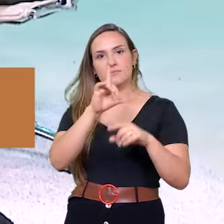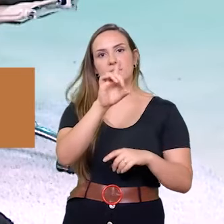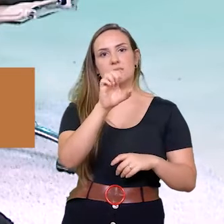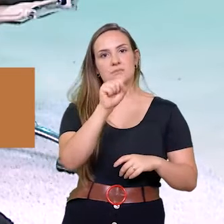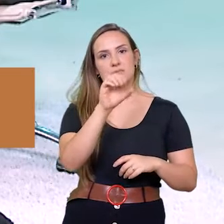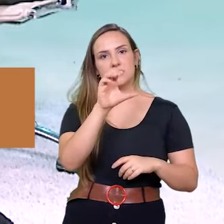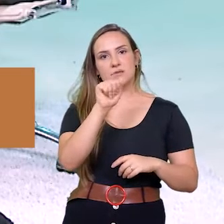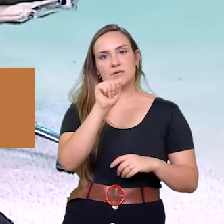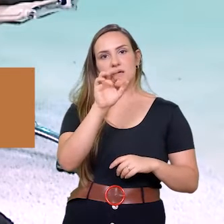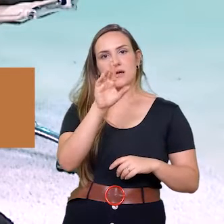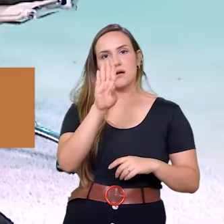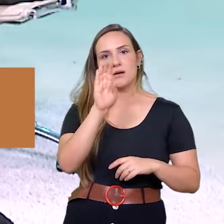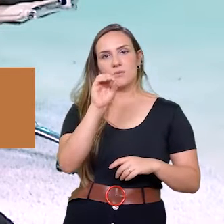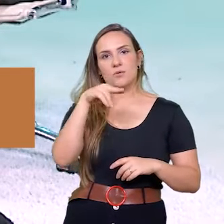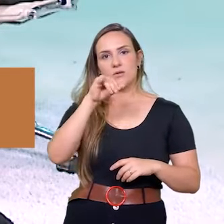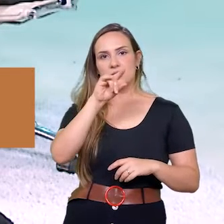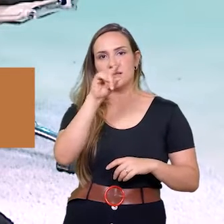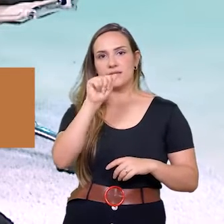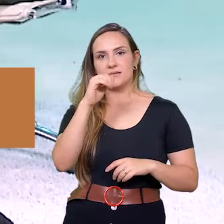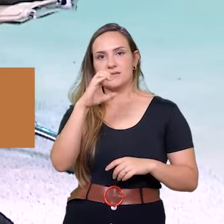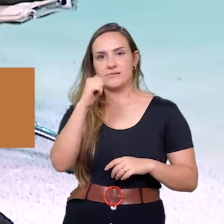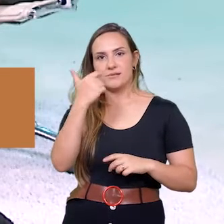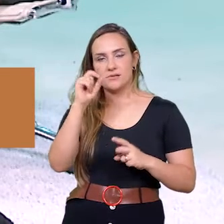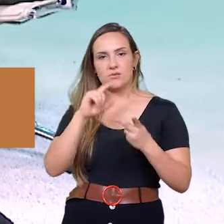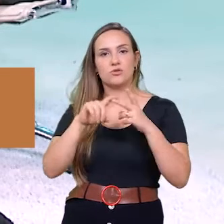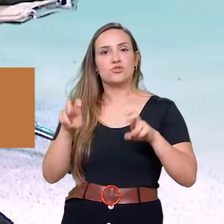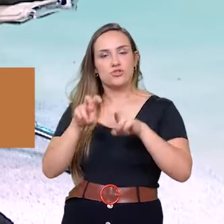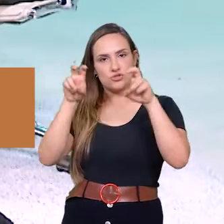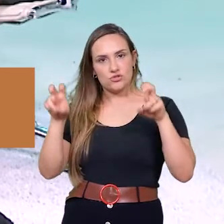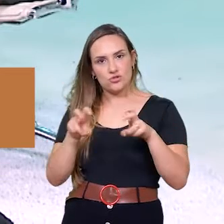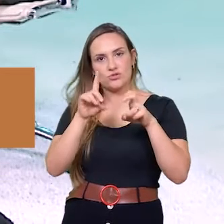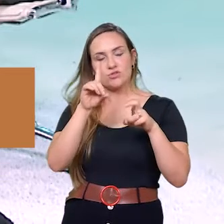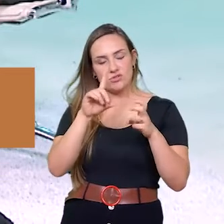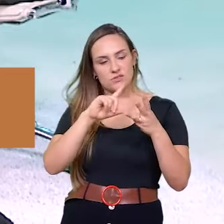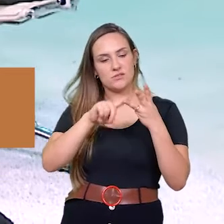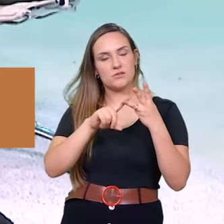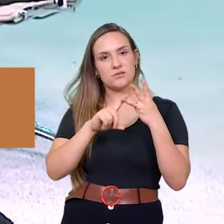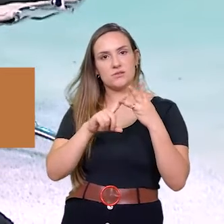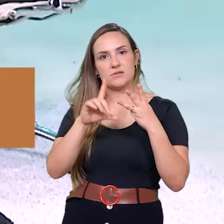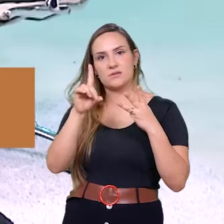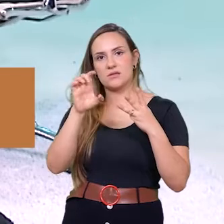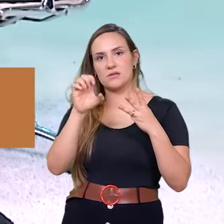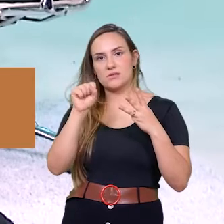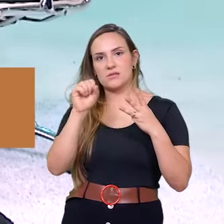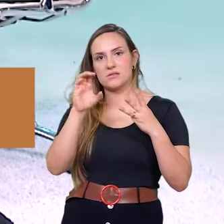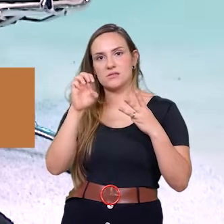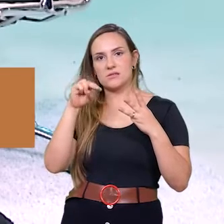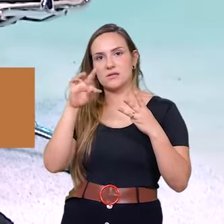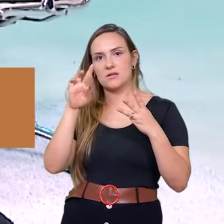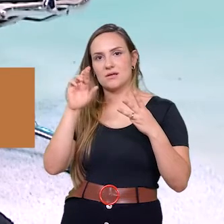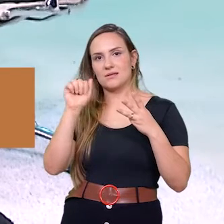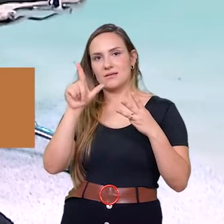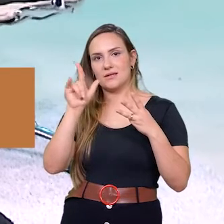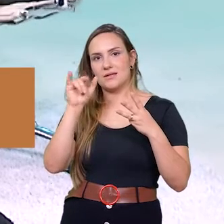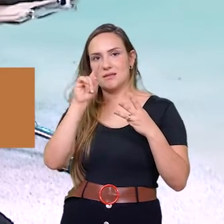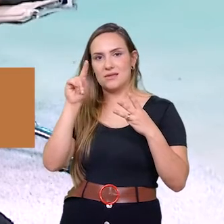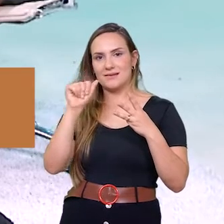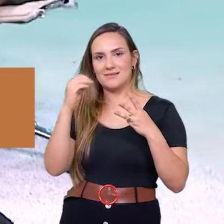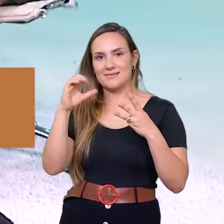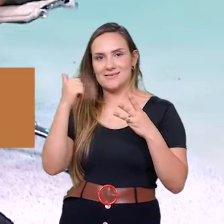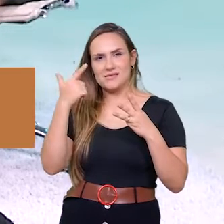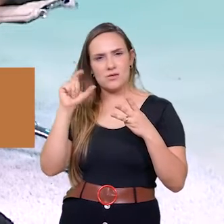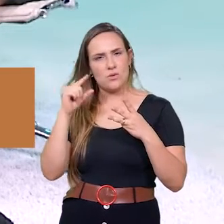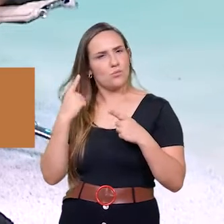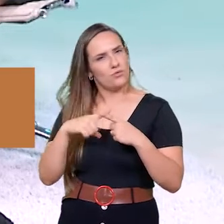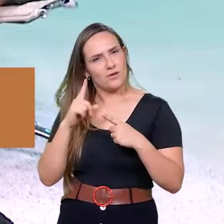elétrica: descarbonização, digitalização e descentralização. Doutora, fala pra gente o papel da Defensoria dentro